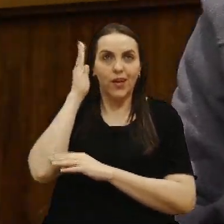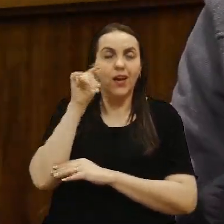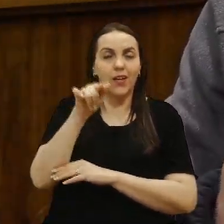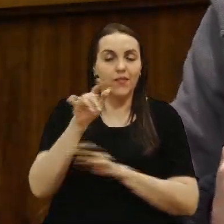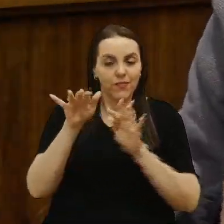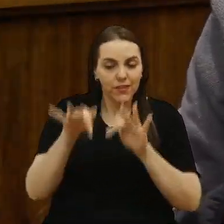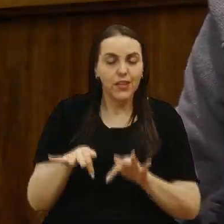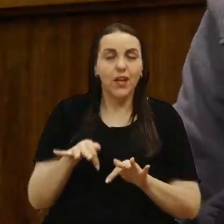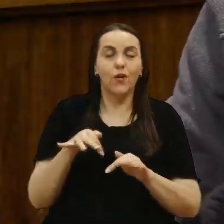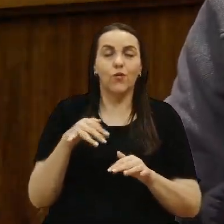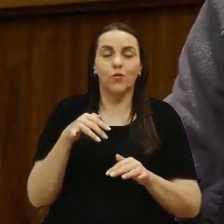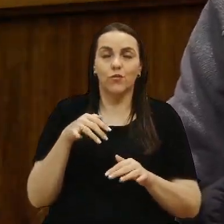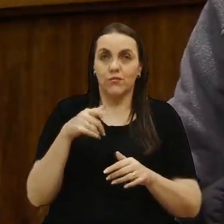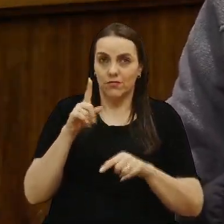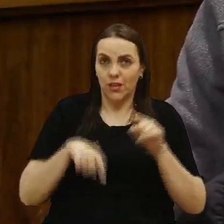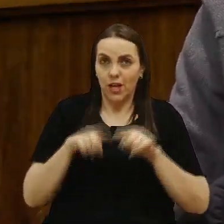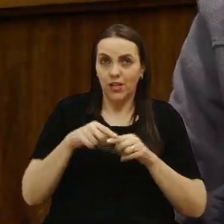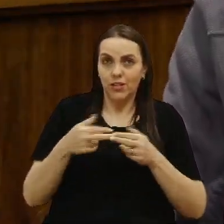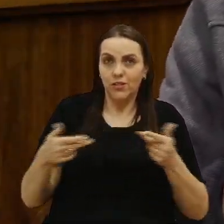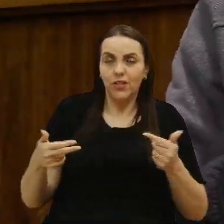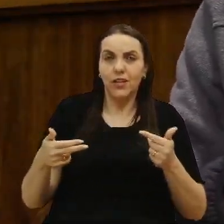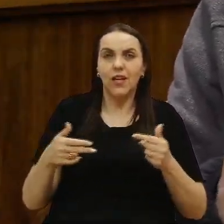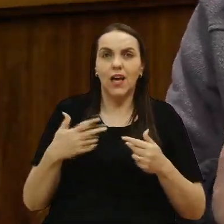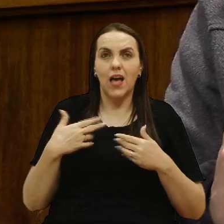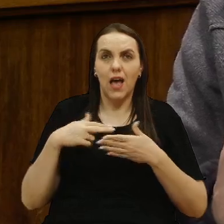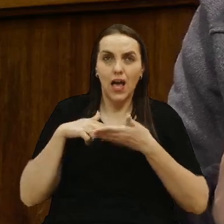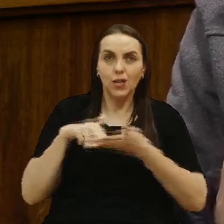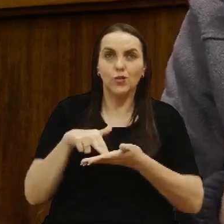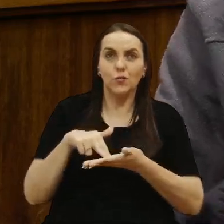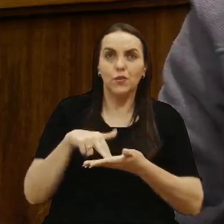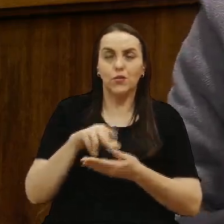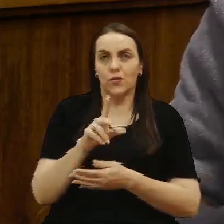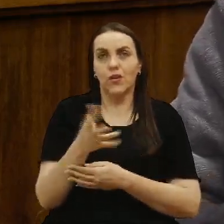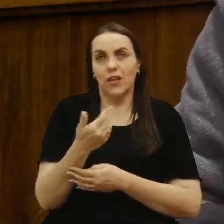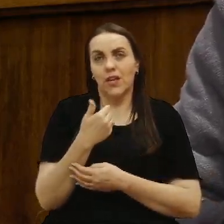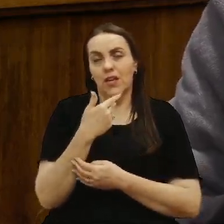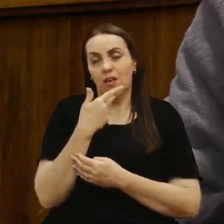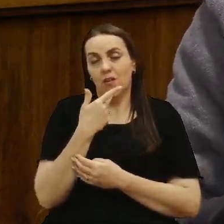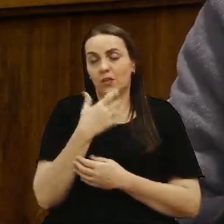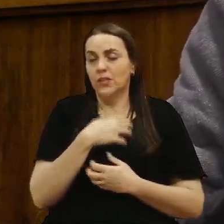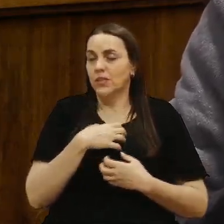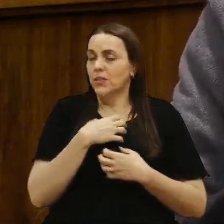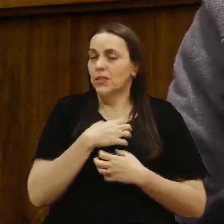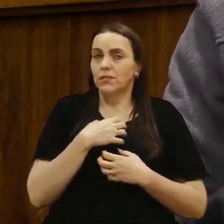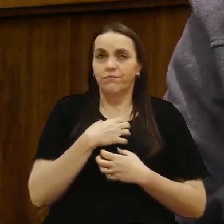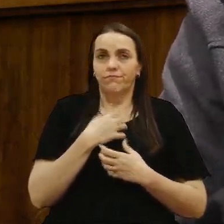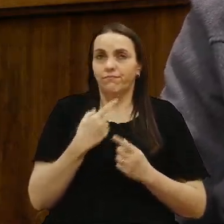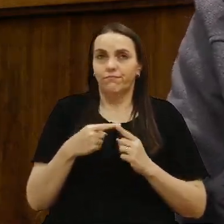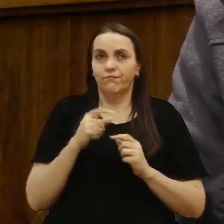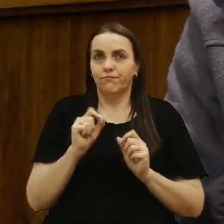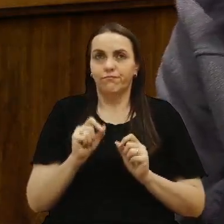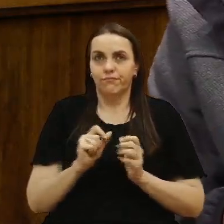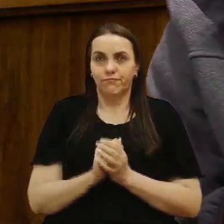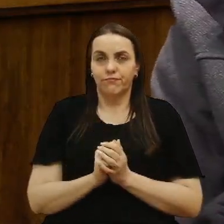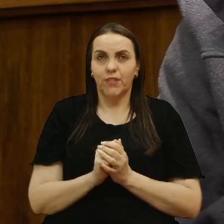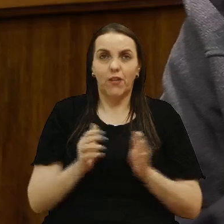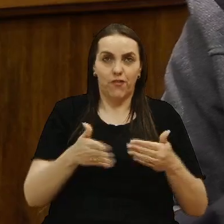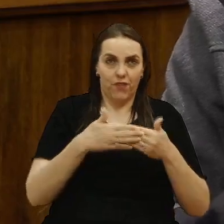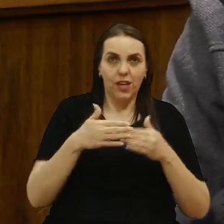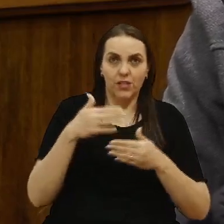atividades. E daí, quando assumiram, o que eu fico abalado, Sandra, é o seguinte, ó. Fecha uma escola que tem condições de